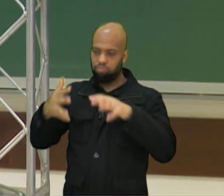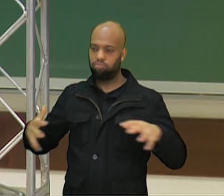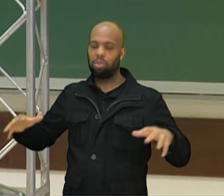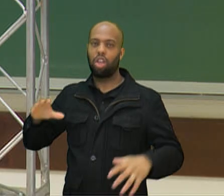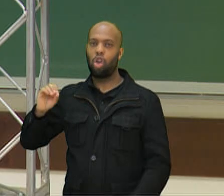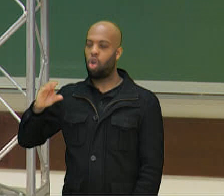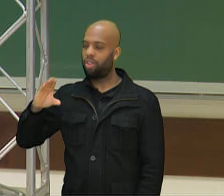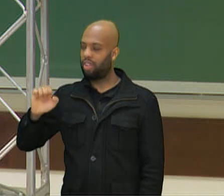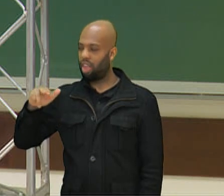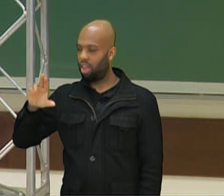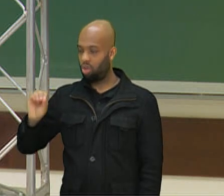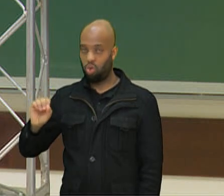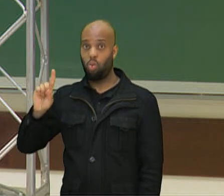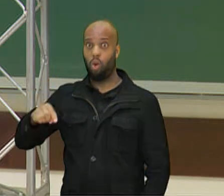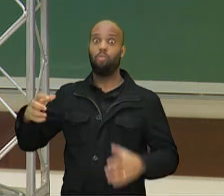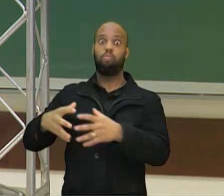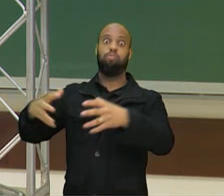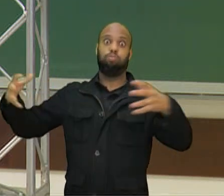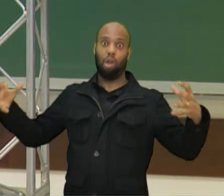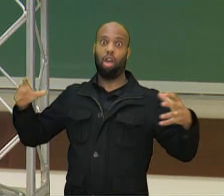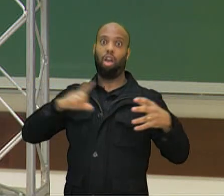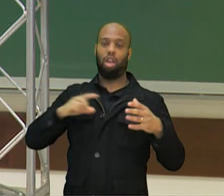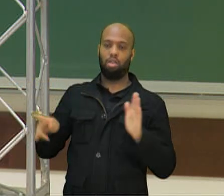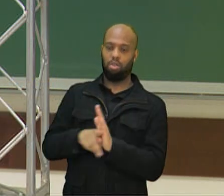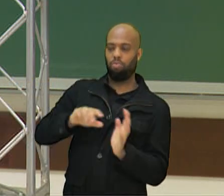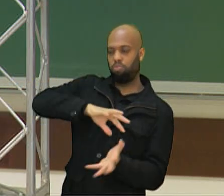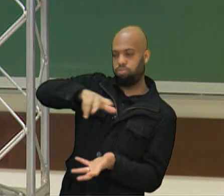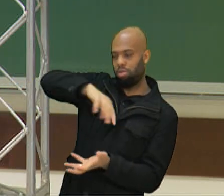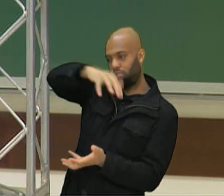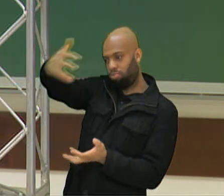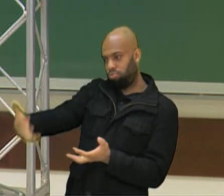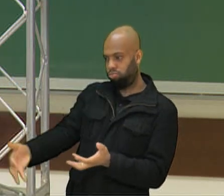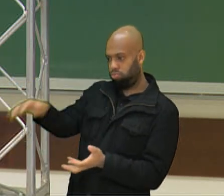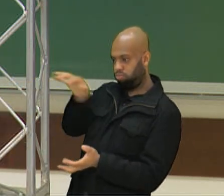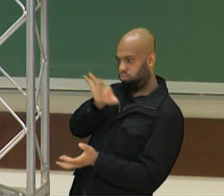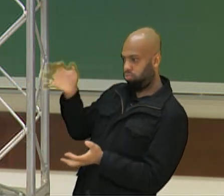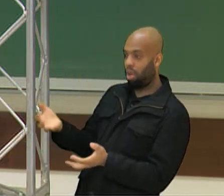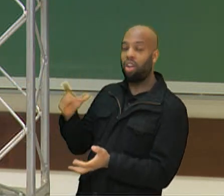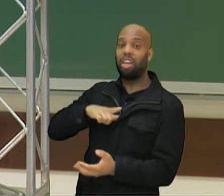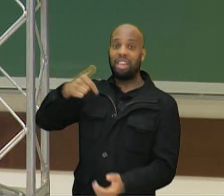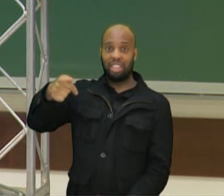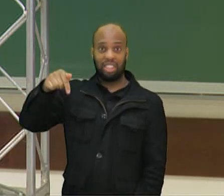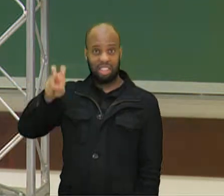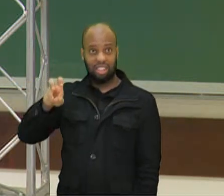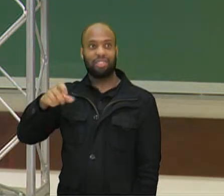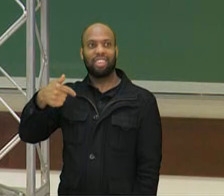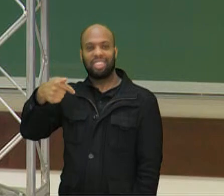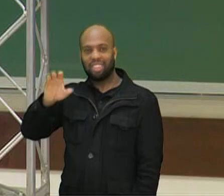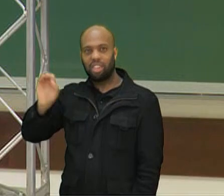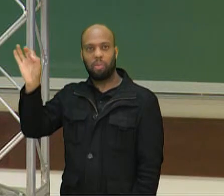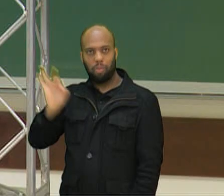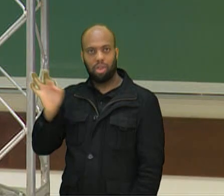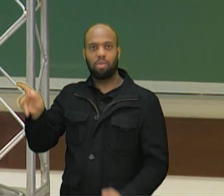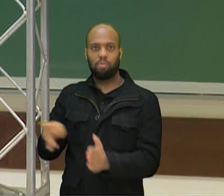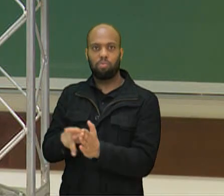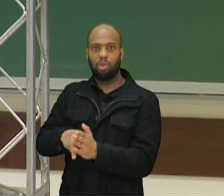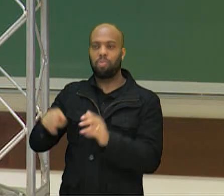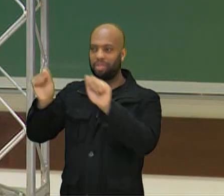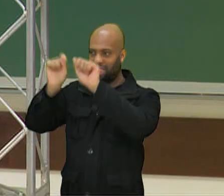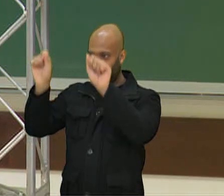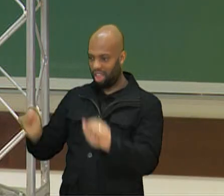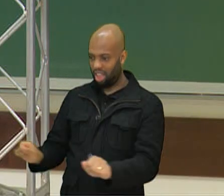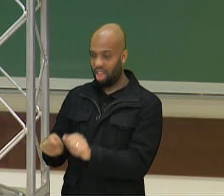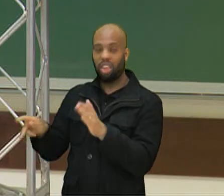os grandes corpos hídricos que cobrem a superfície terrestre, ocupando cerca de 70% da área da